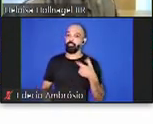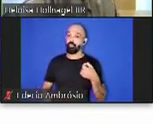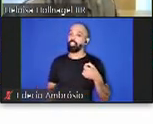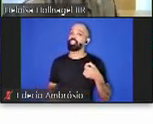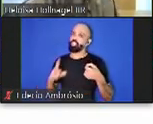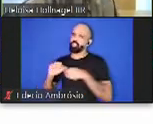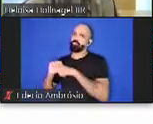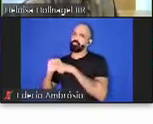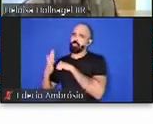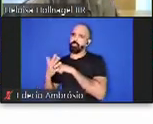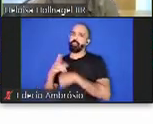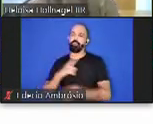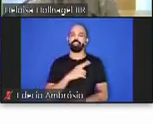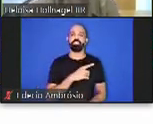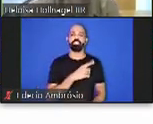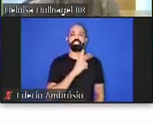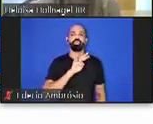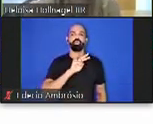tínhamos